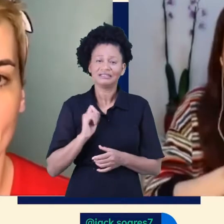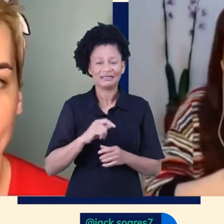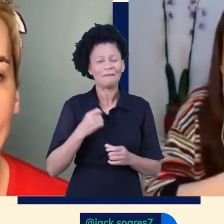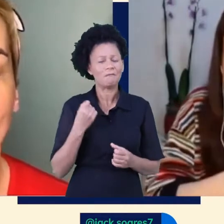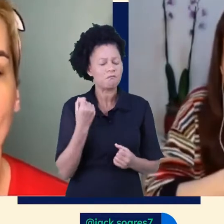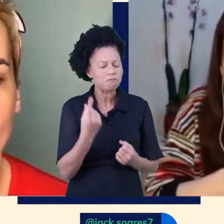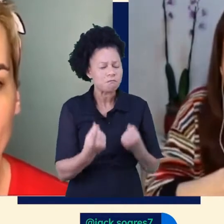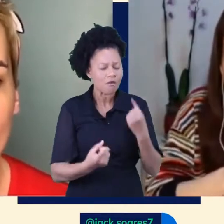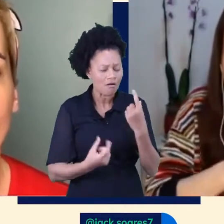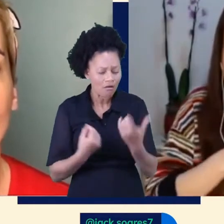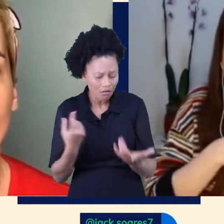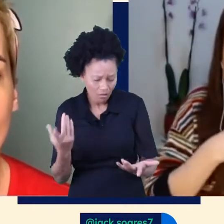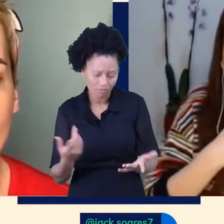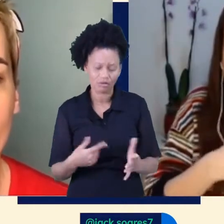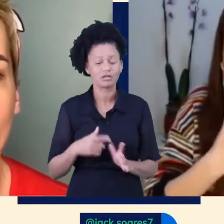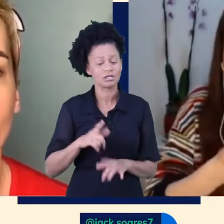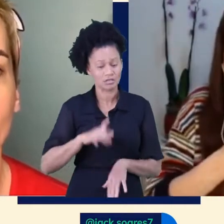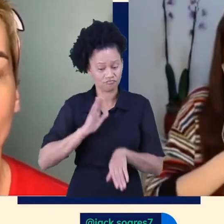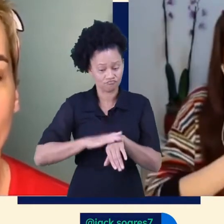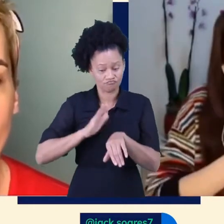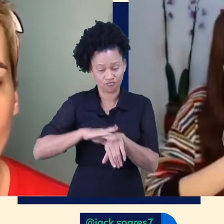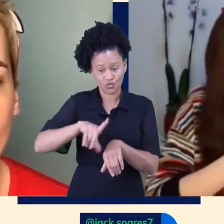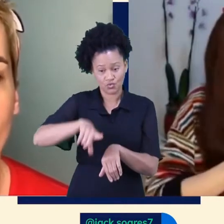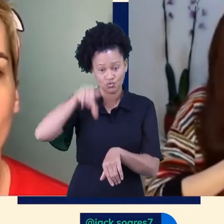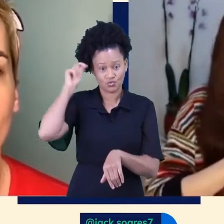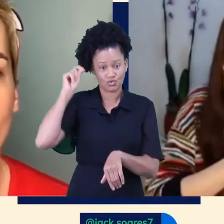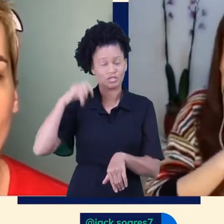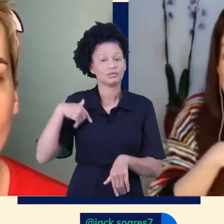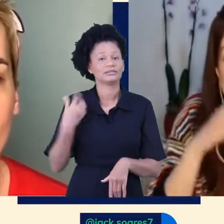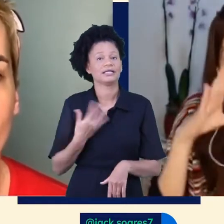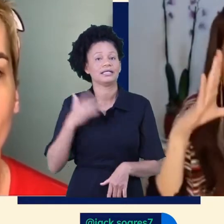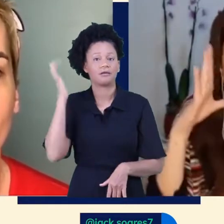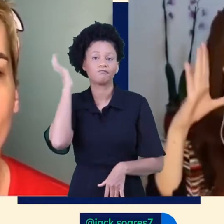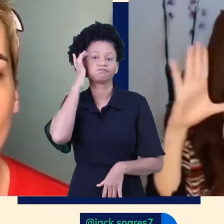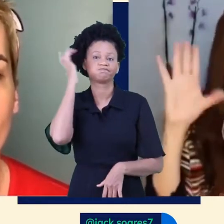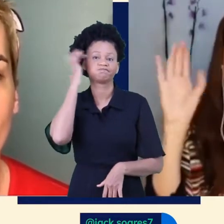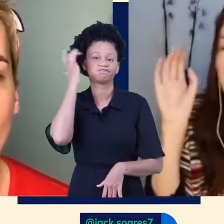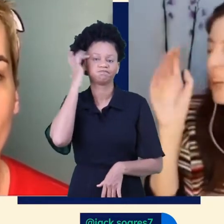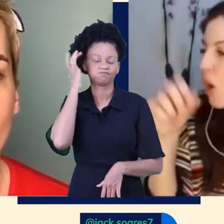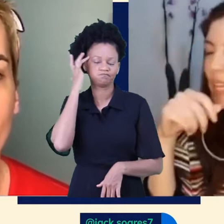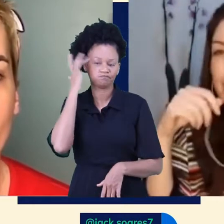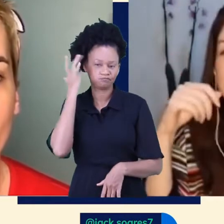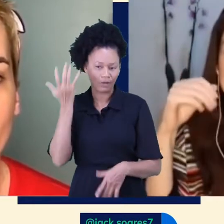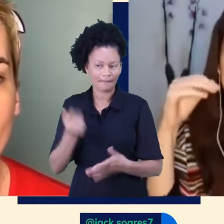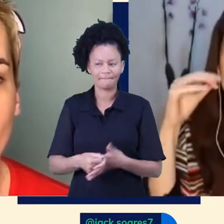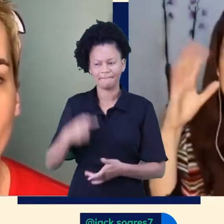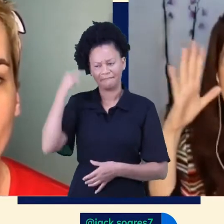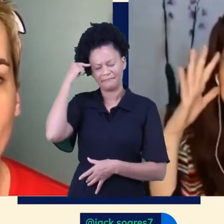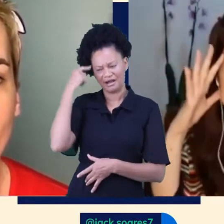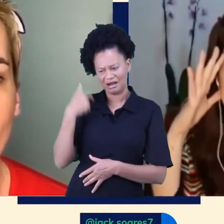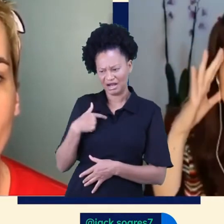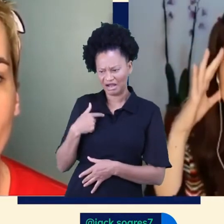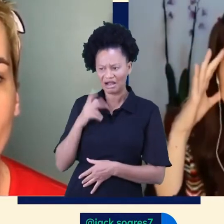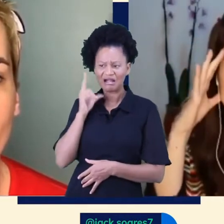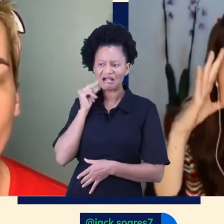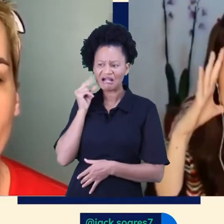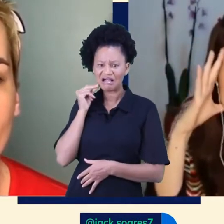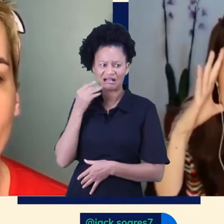da pessoa, tá? Quando ela tem maturidade para isso. Então, se tem alguém pensando assim, Carol, e aquele deputado,